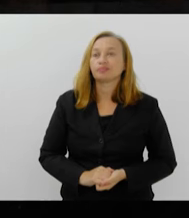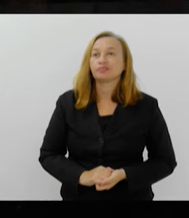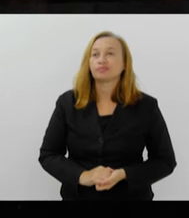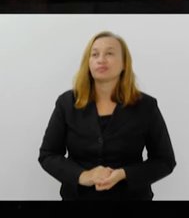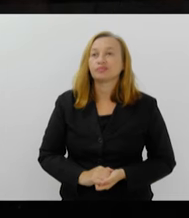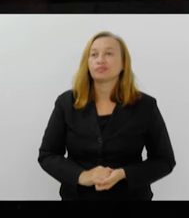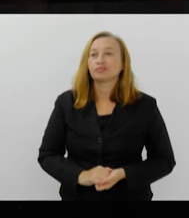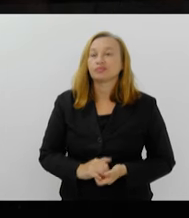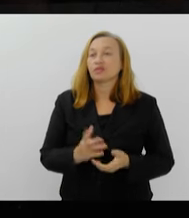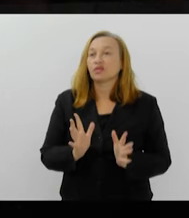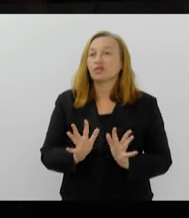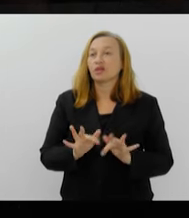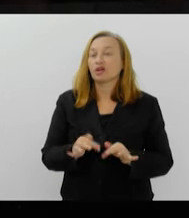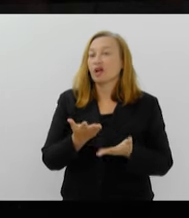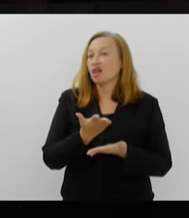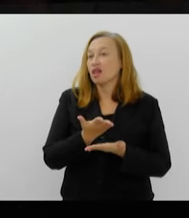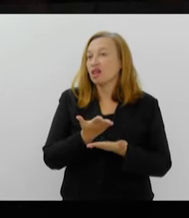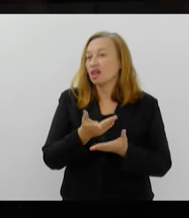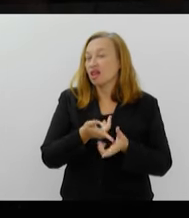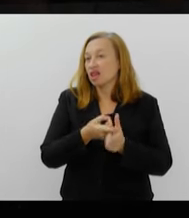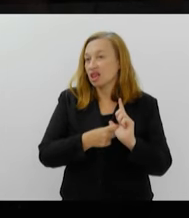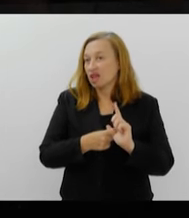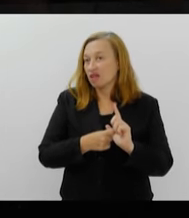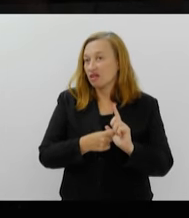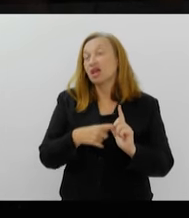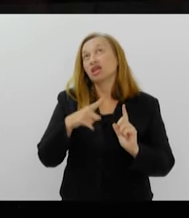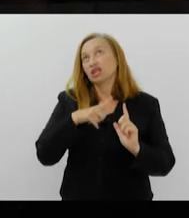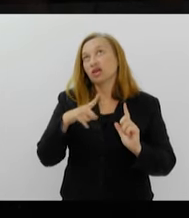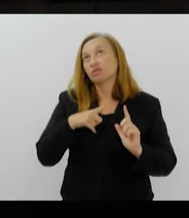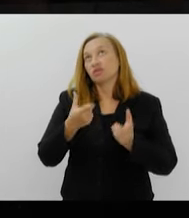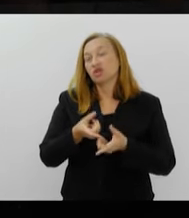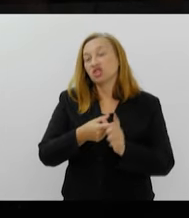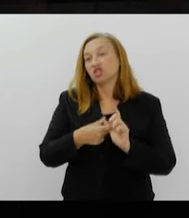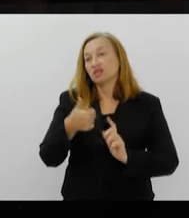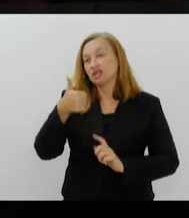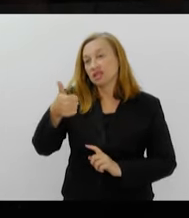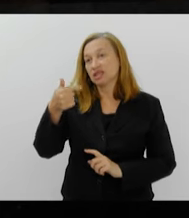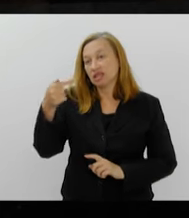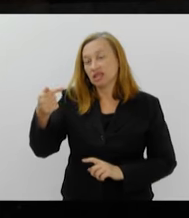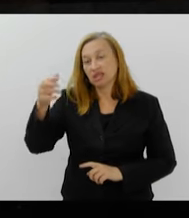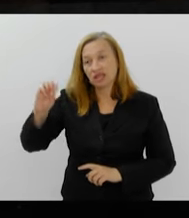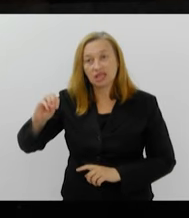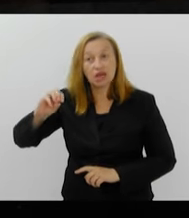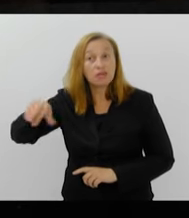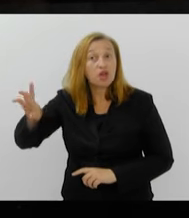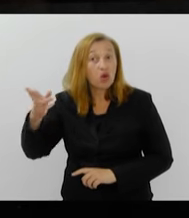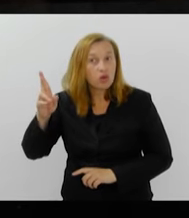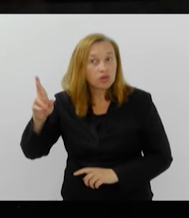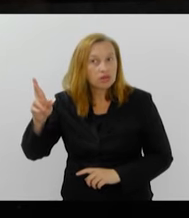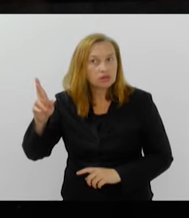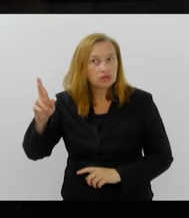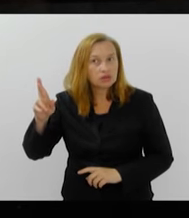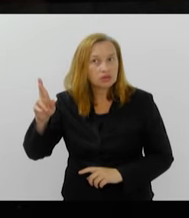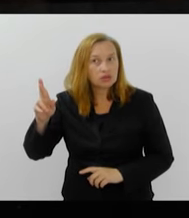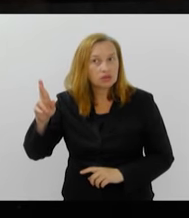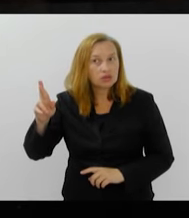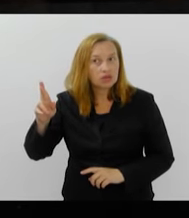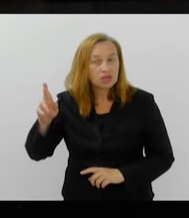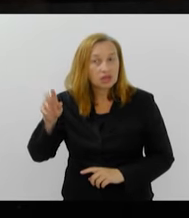dívida. Porque a gente tem uma dívida ativa de 170 bilhões e ela está virando